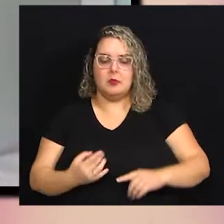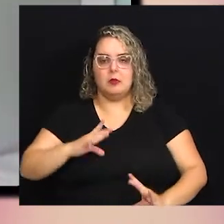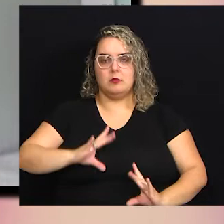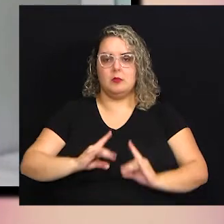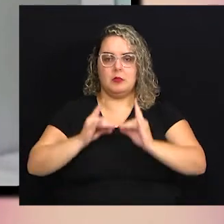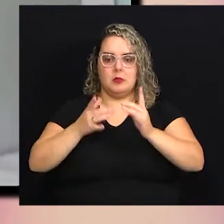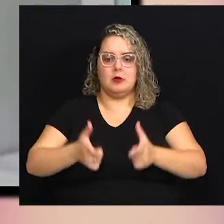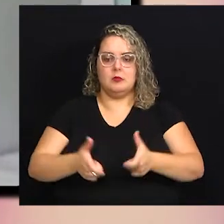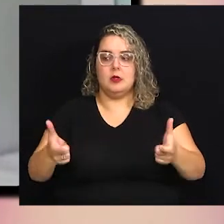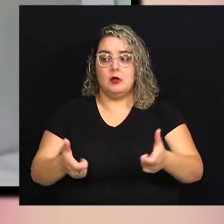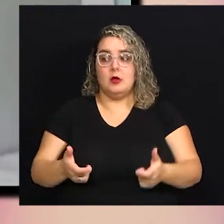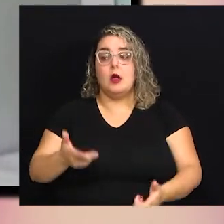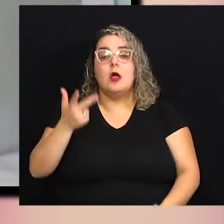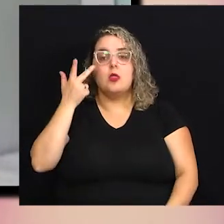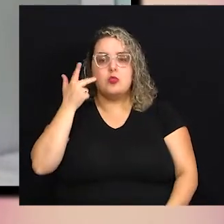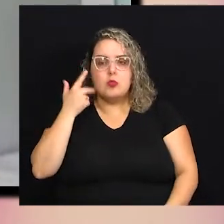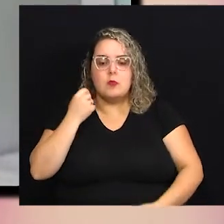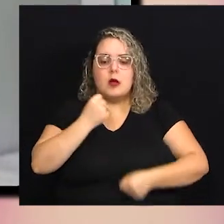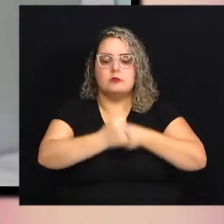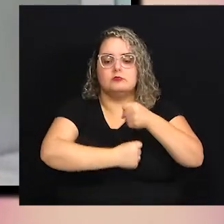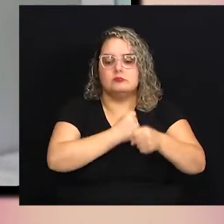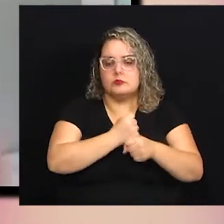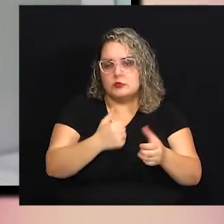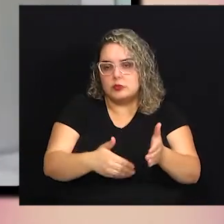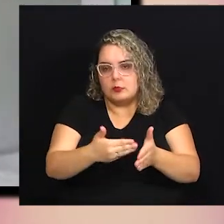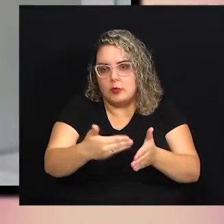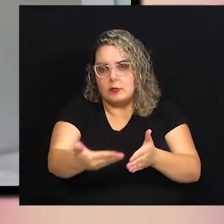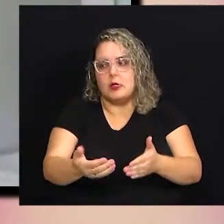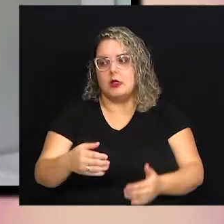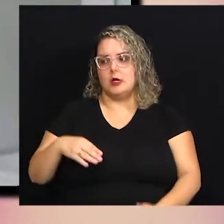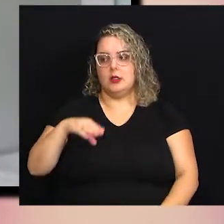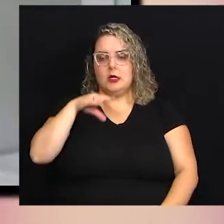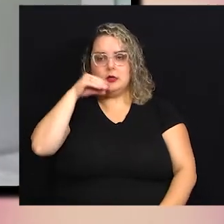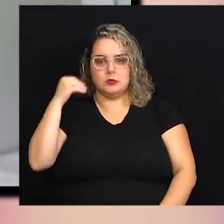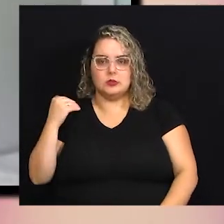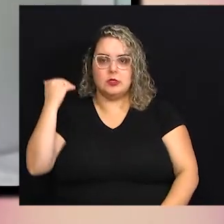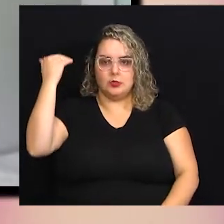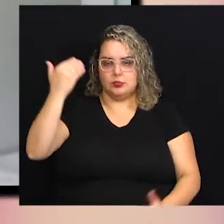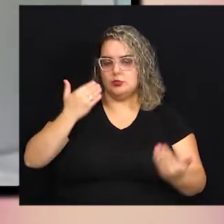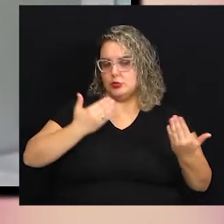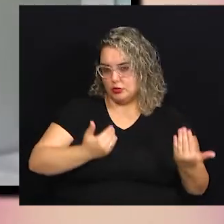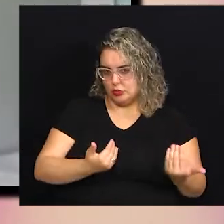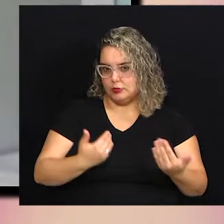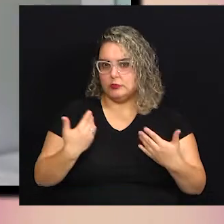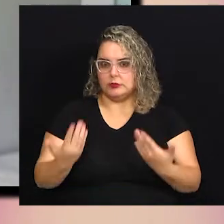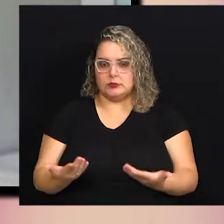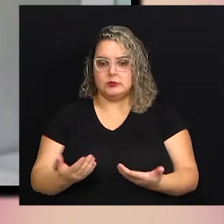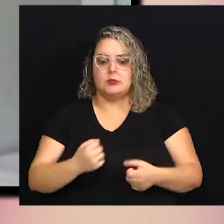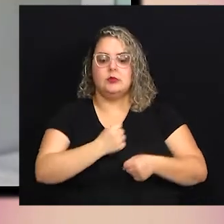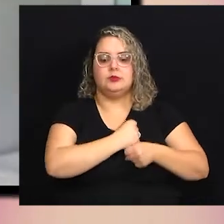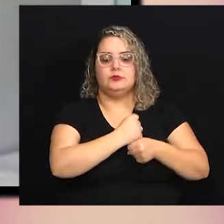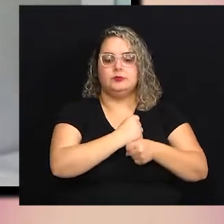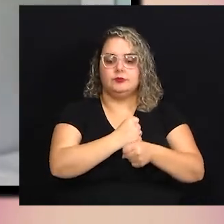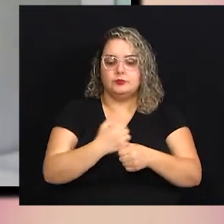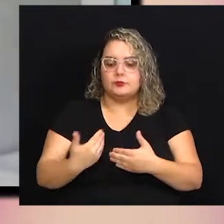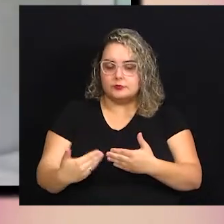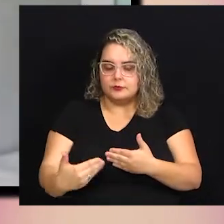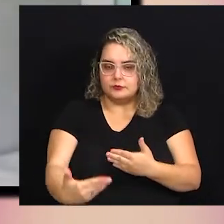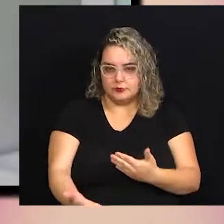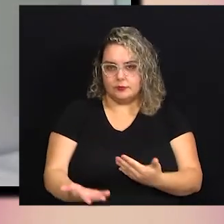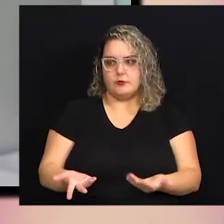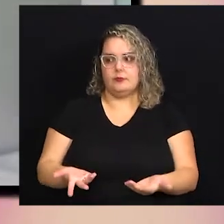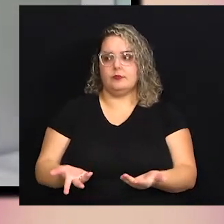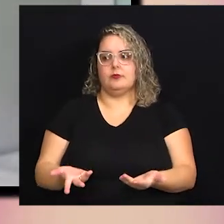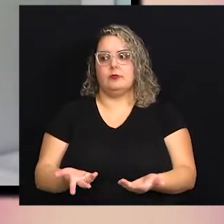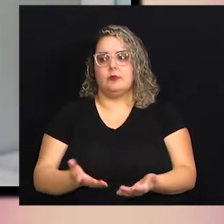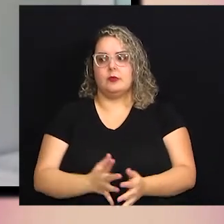ele é muito mais comum nesses primeiros anos, na adolescente, adulta jovem, e à medida que os anos vão progredindo,